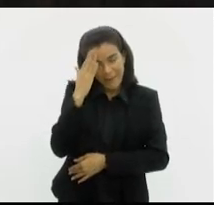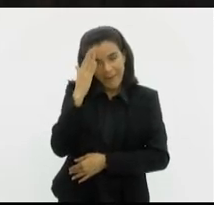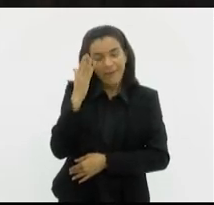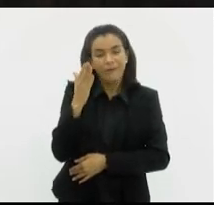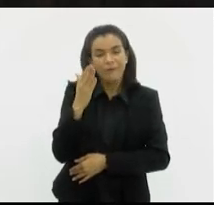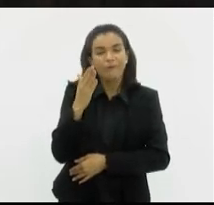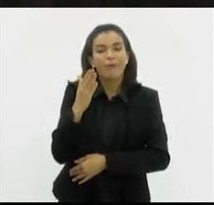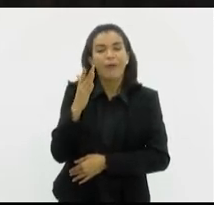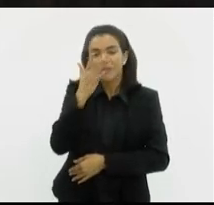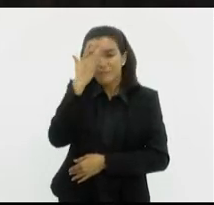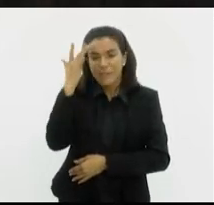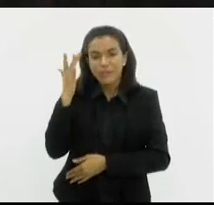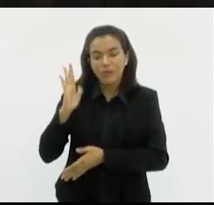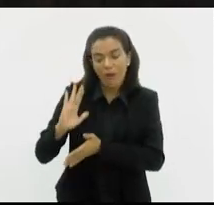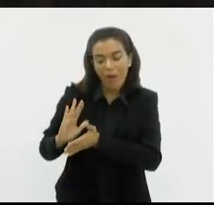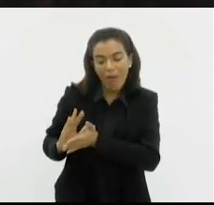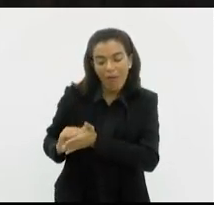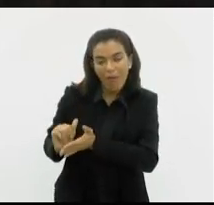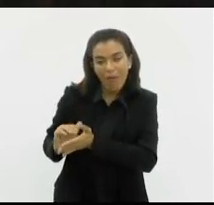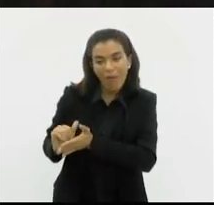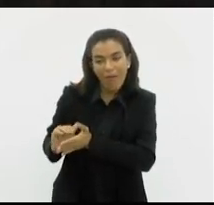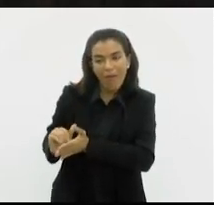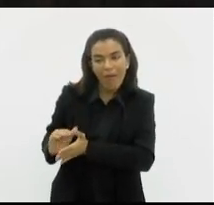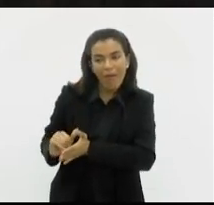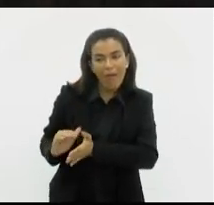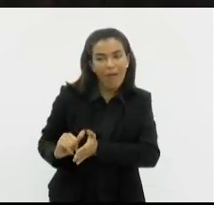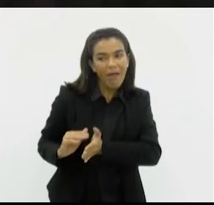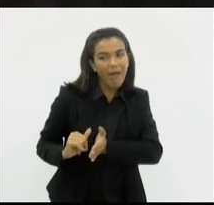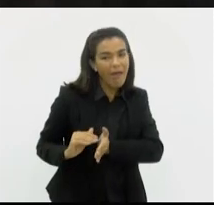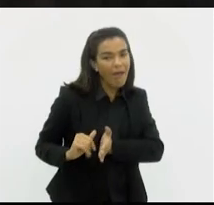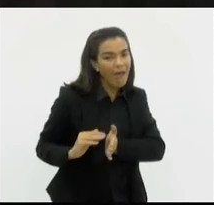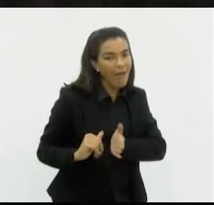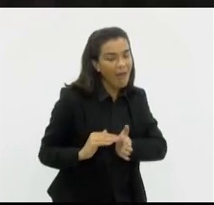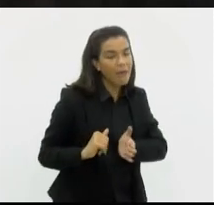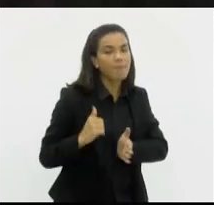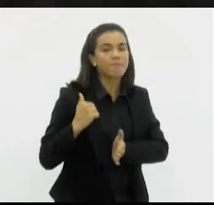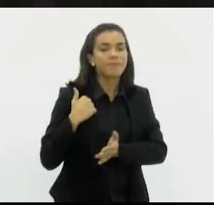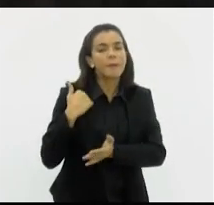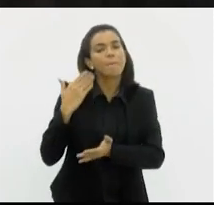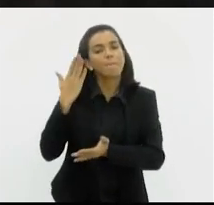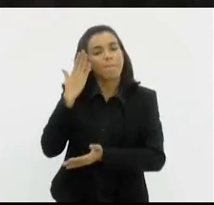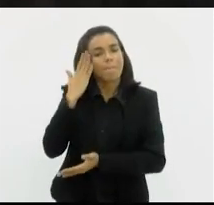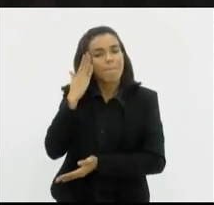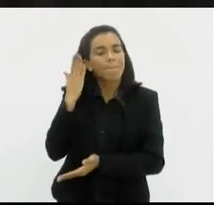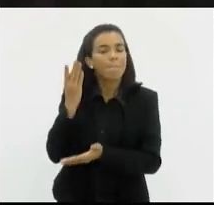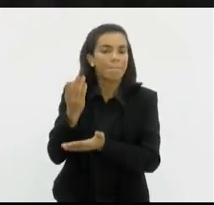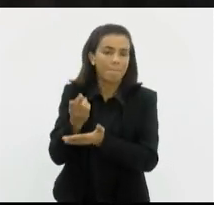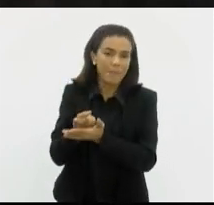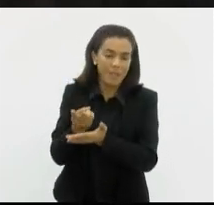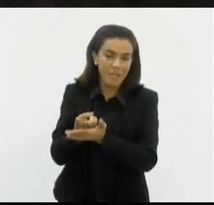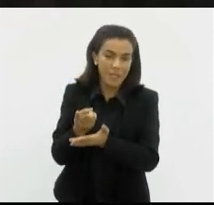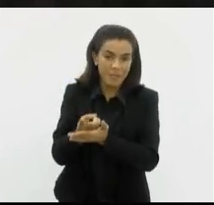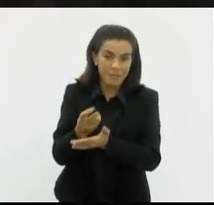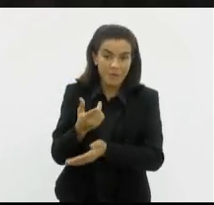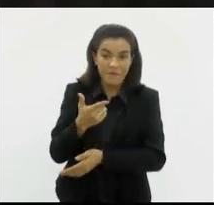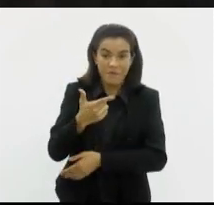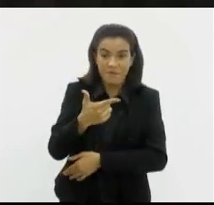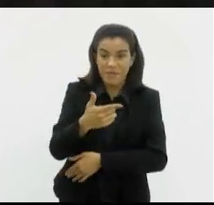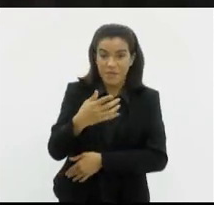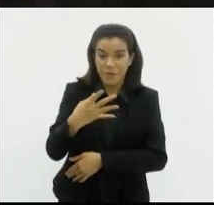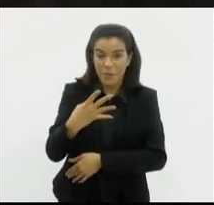sonegação que existe, mesmo sabendo dos 24